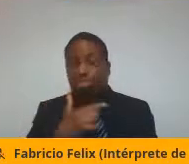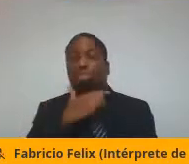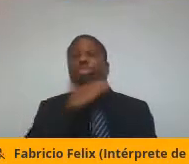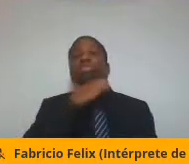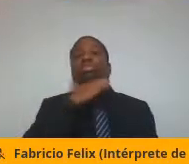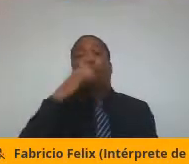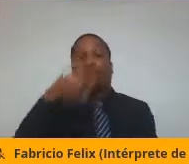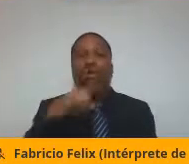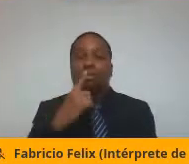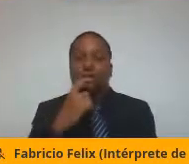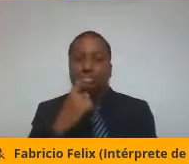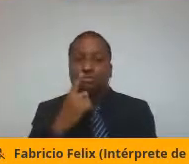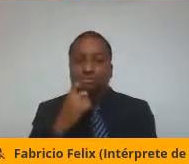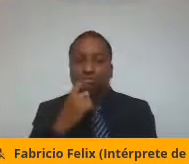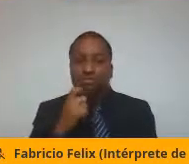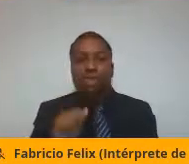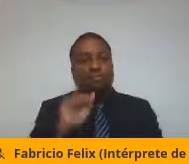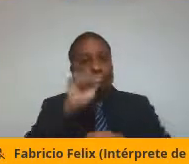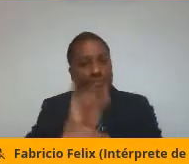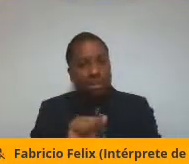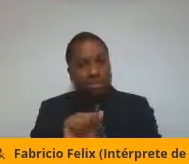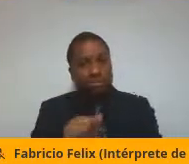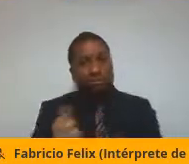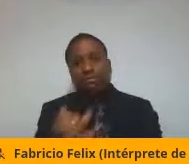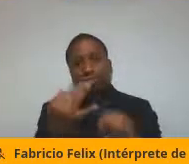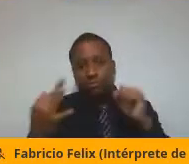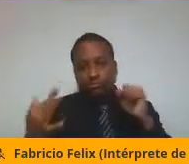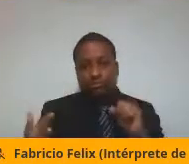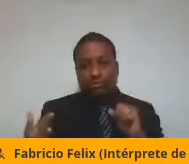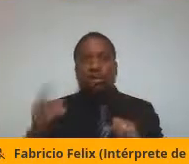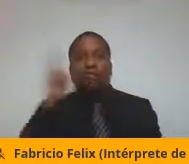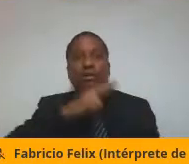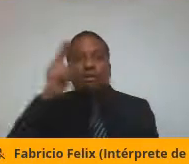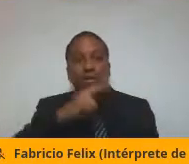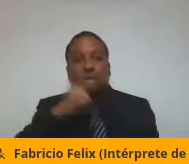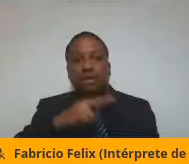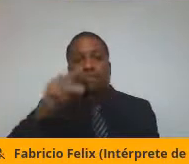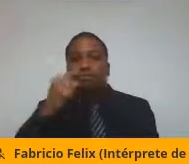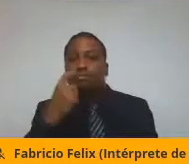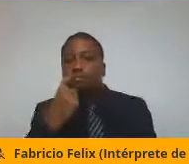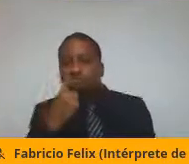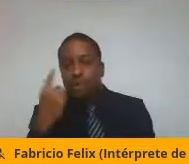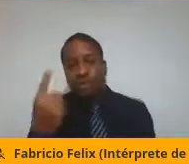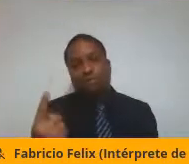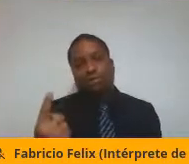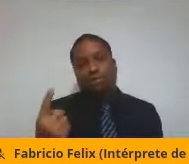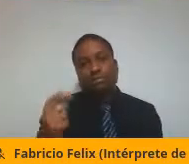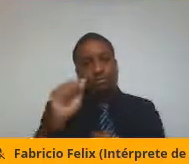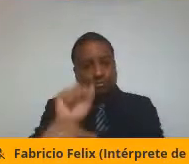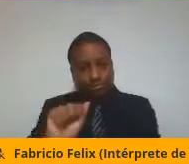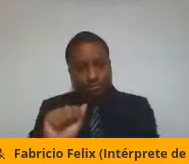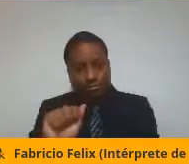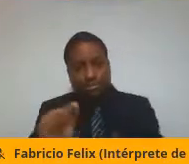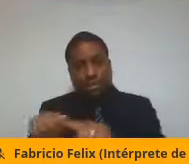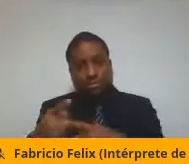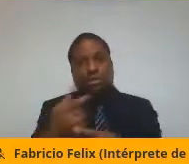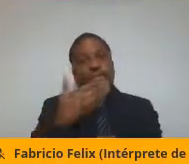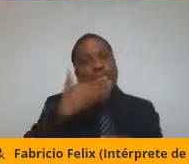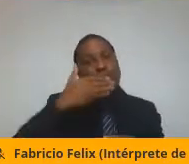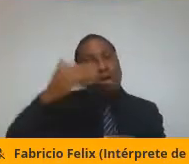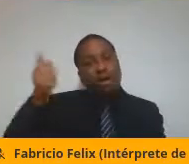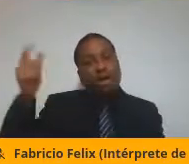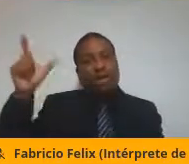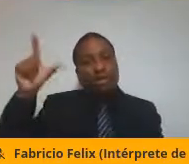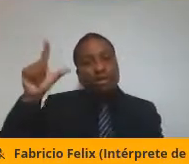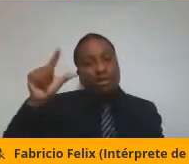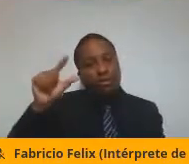conseguiu frear o contágio, ficou aqui com a velocidade perto de 1, empacado, Depois a gente conseguiu melhorar e agora a gente